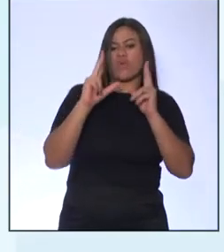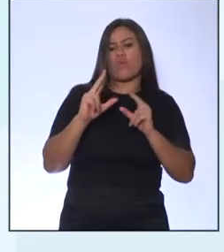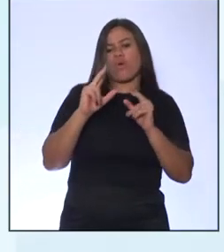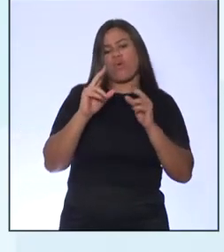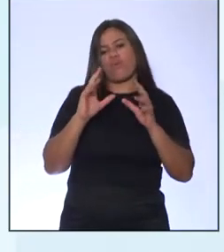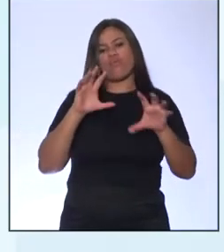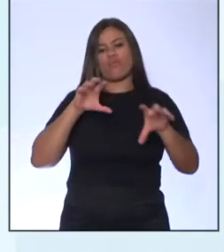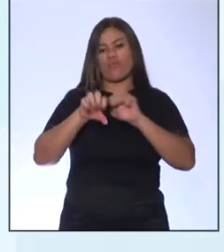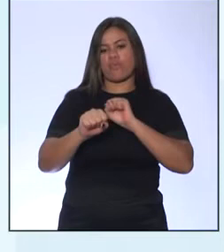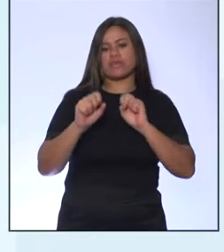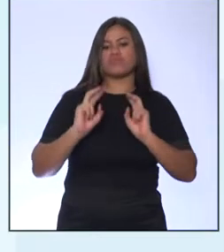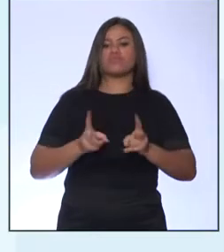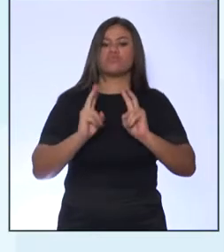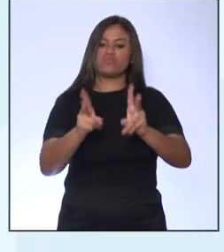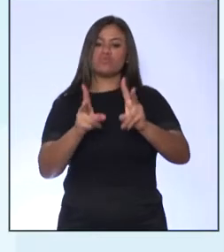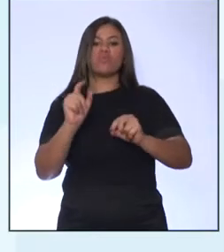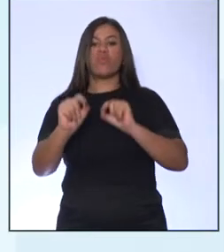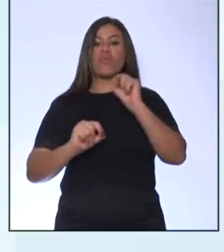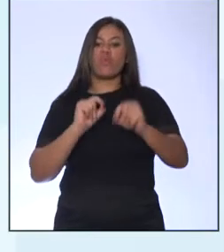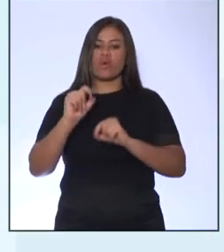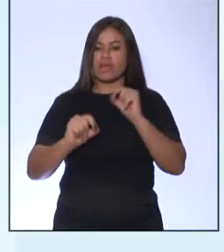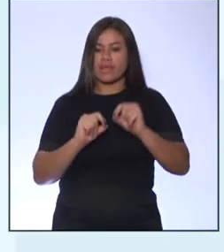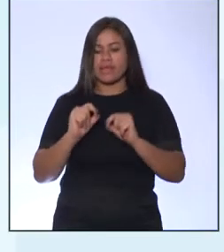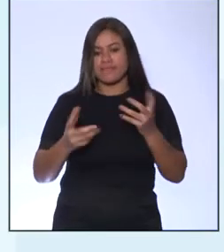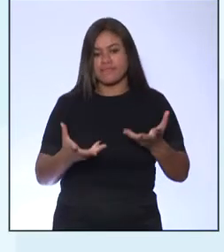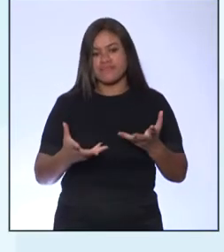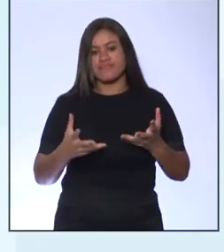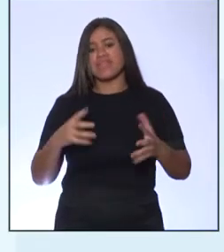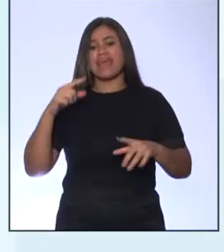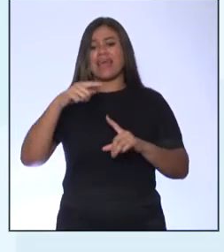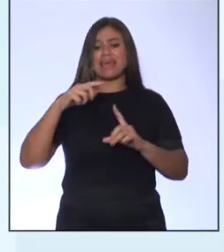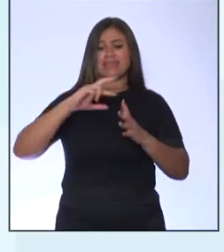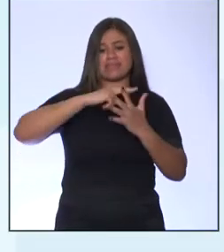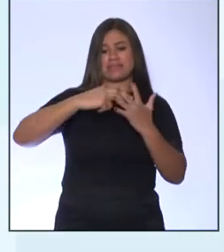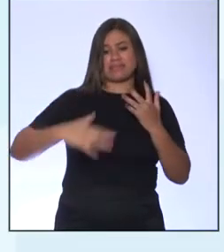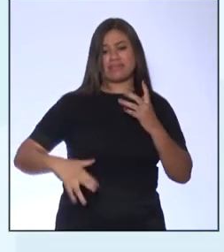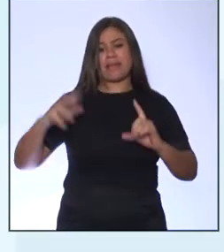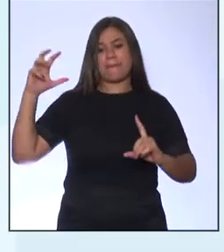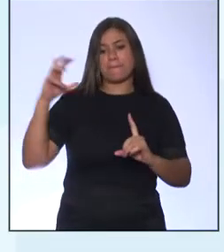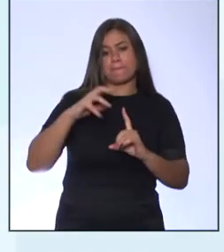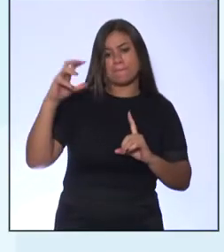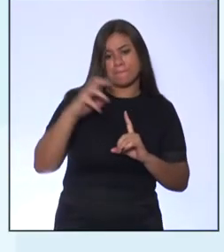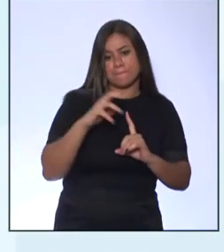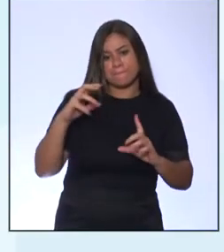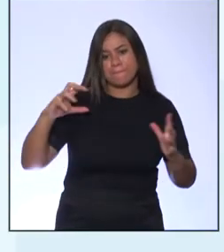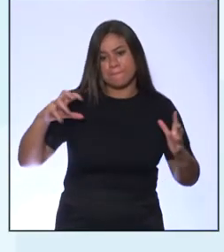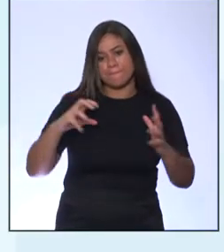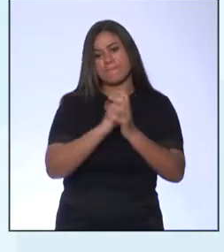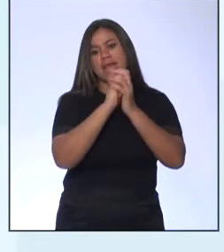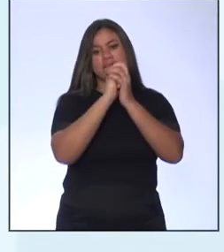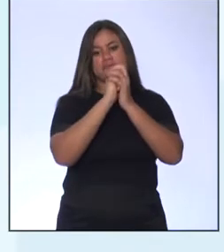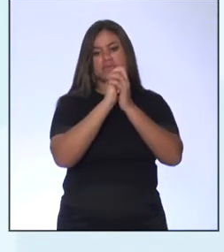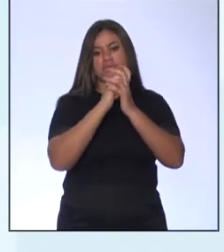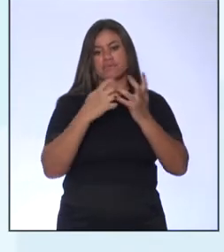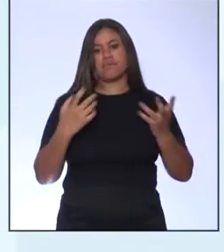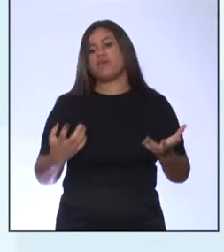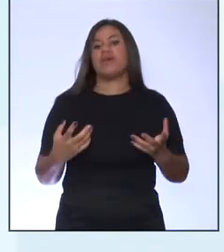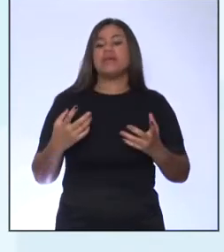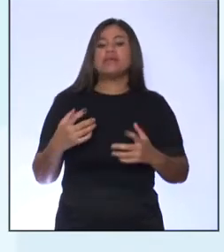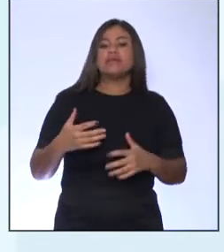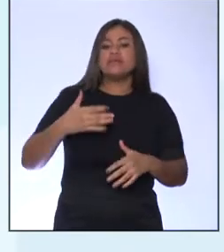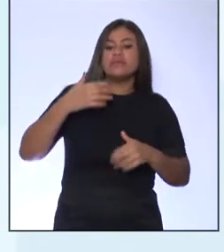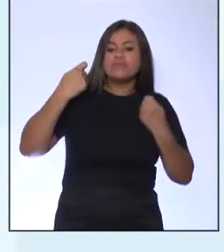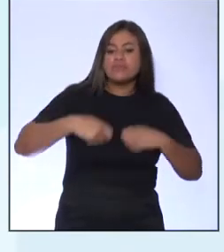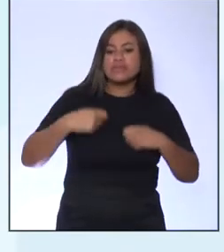continuada. Né? São características que, de fato, impactam na melhoria da prática docente. Né? E que melhorar a